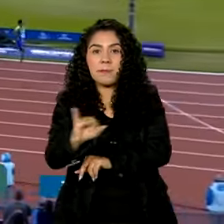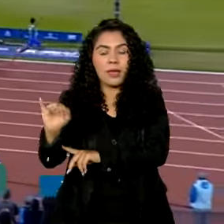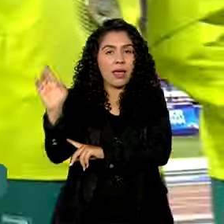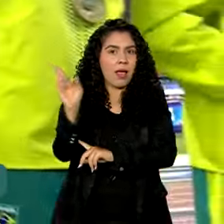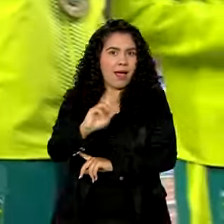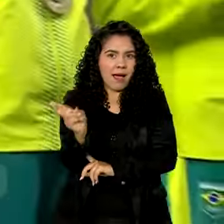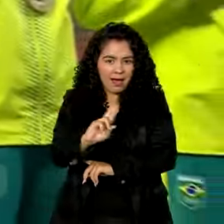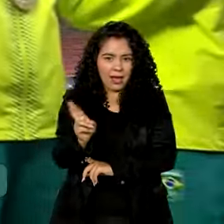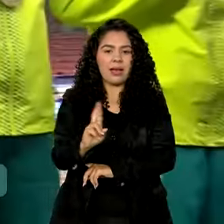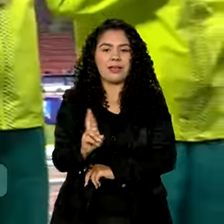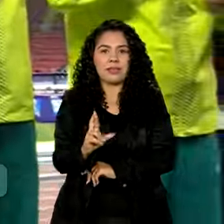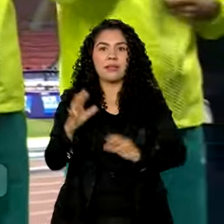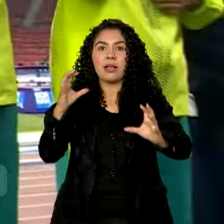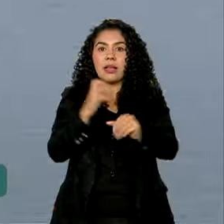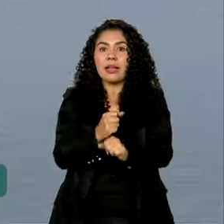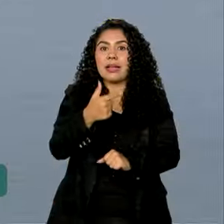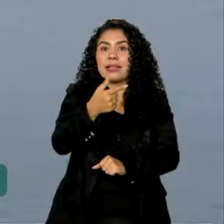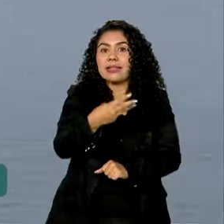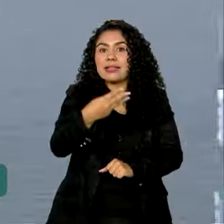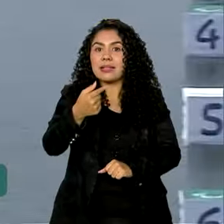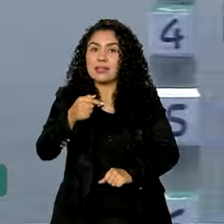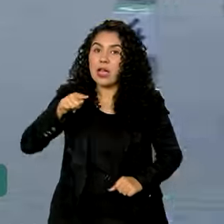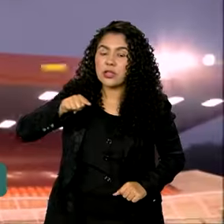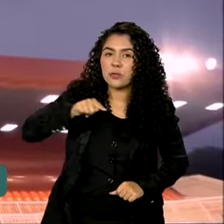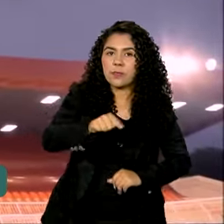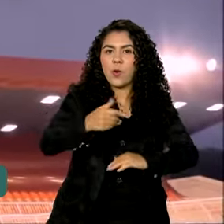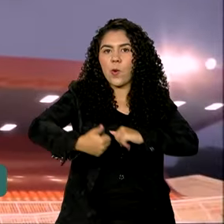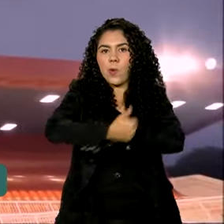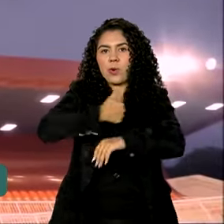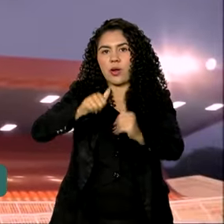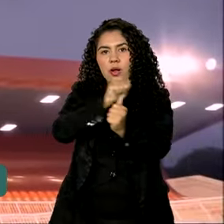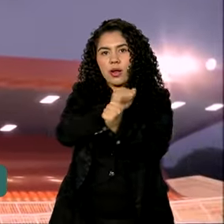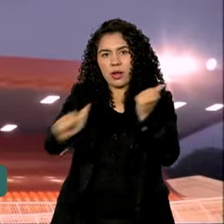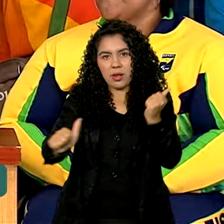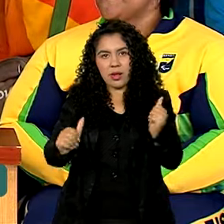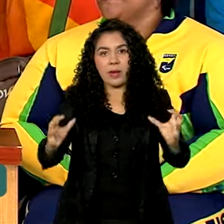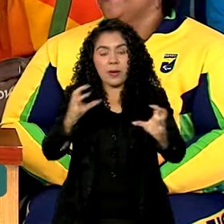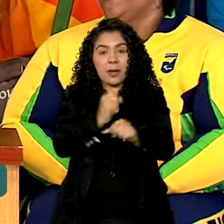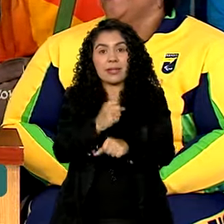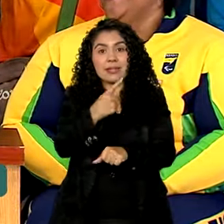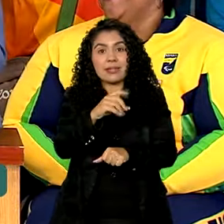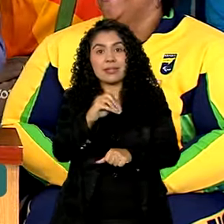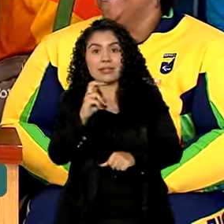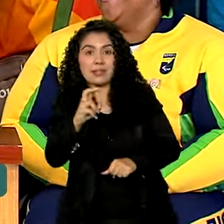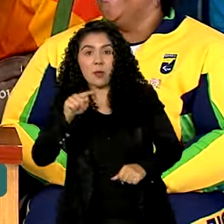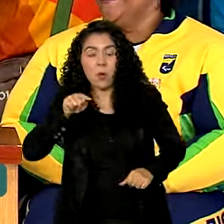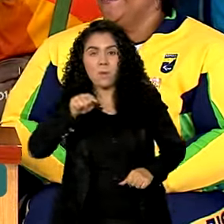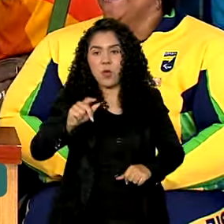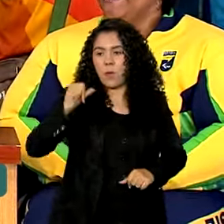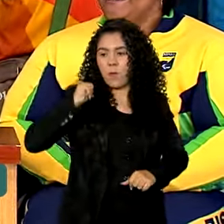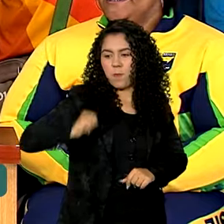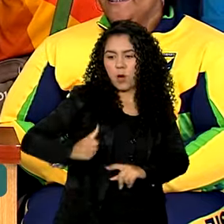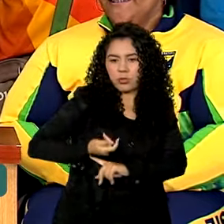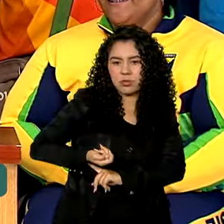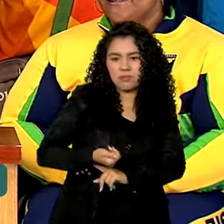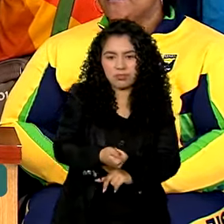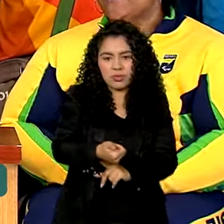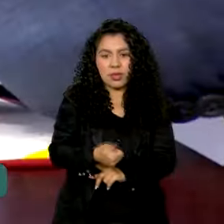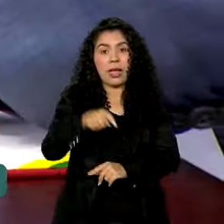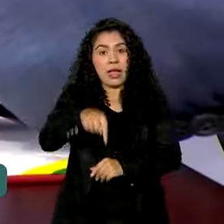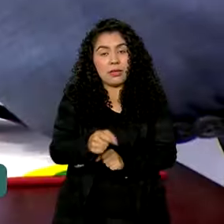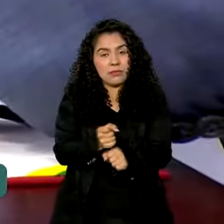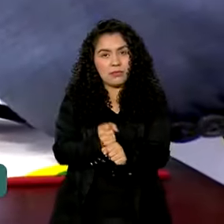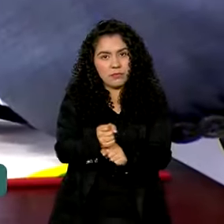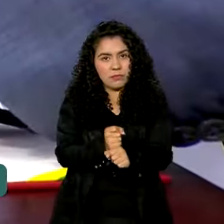cerca de 37 mil atletas, com 105 mil bolsas concedidas. E só este ano tem um orçamento previsto